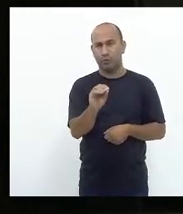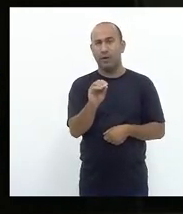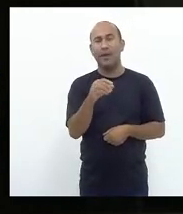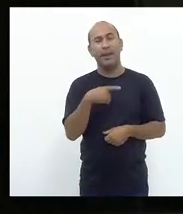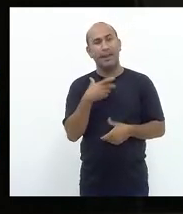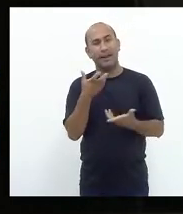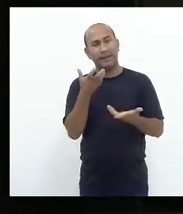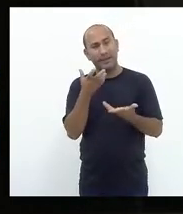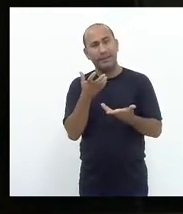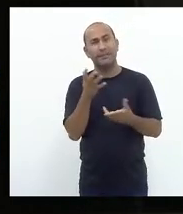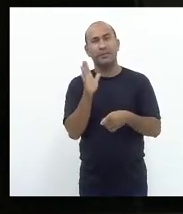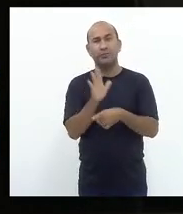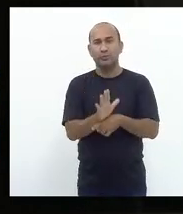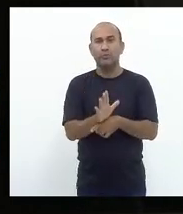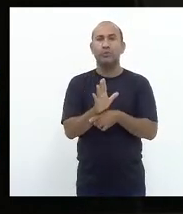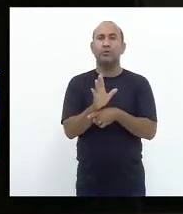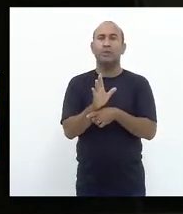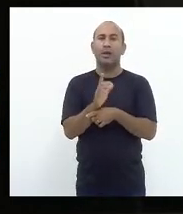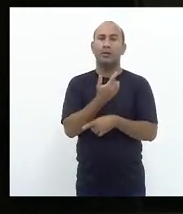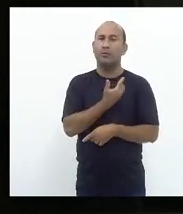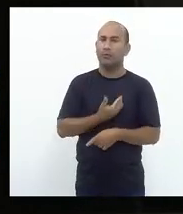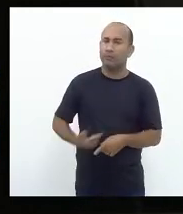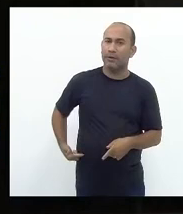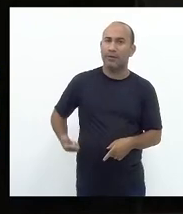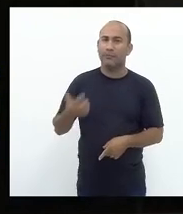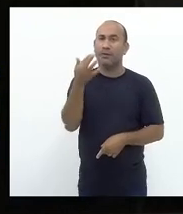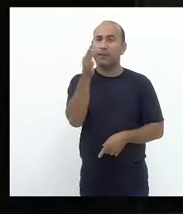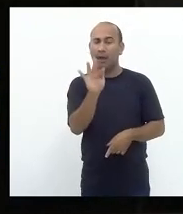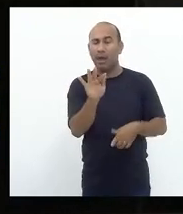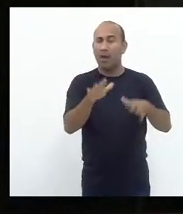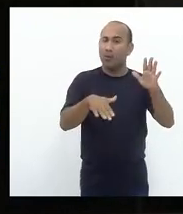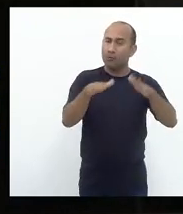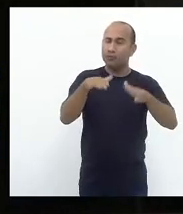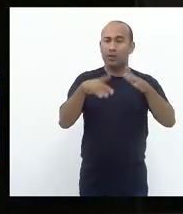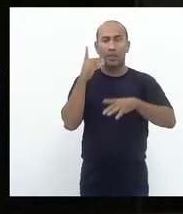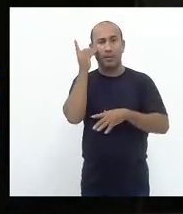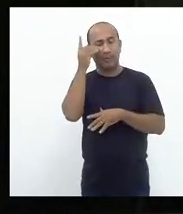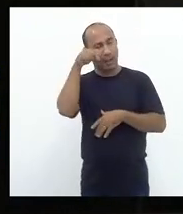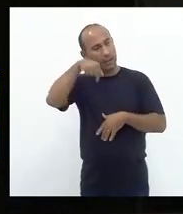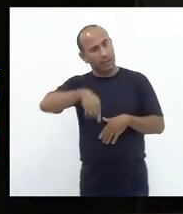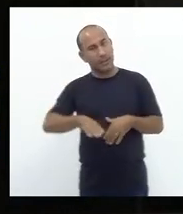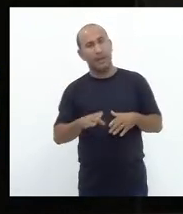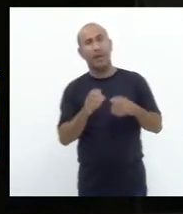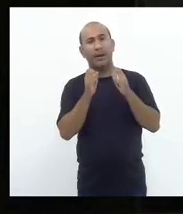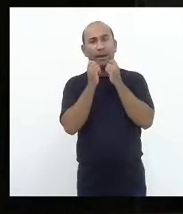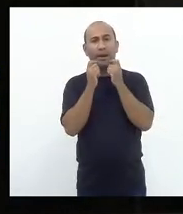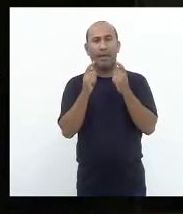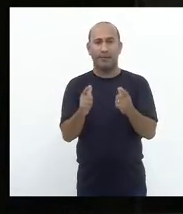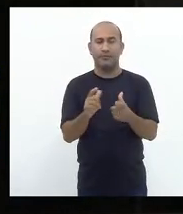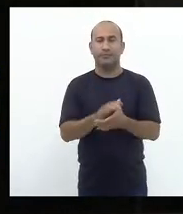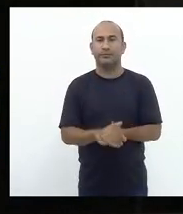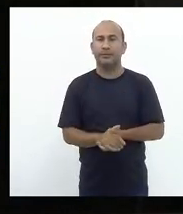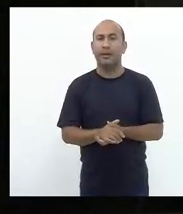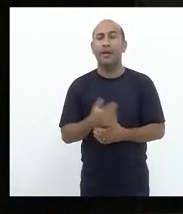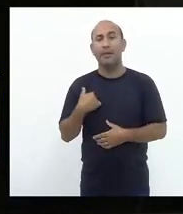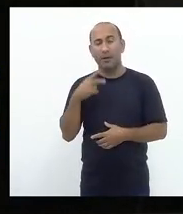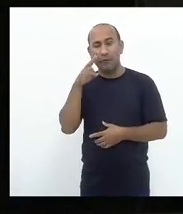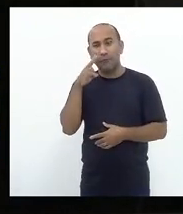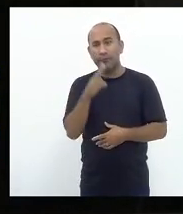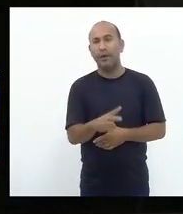com o governo federal e com a ajuda dos parlamentares, alguns parlamentares, né, desta casa. E eu